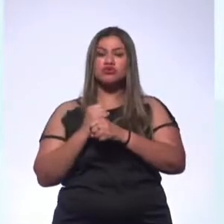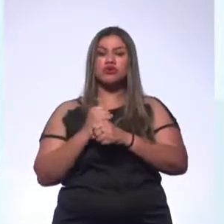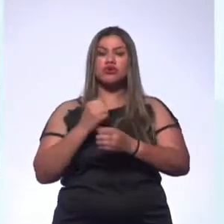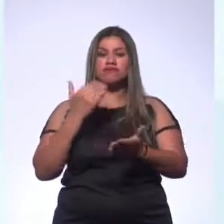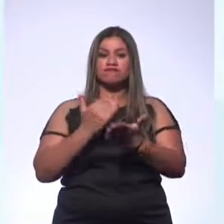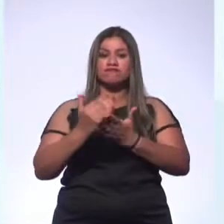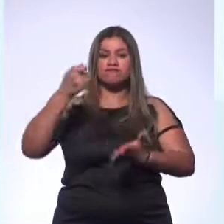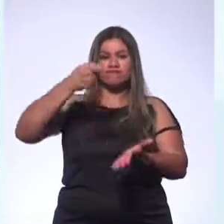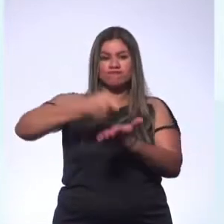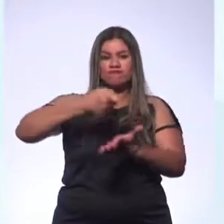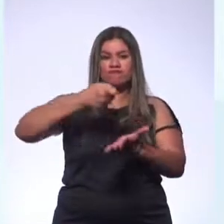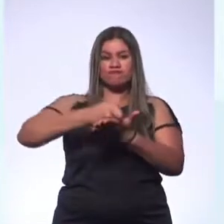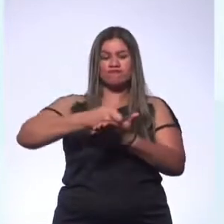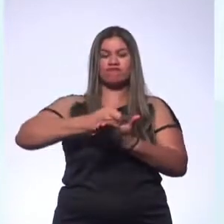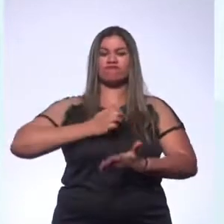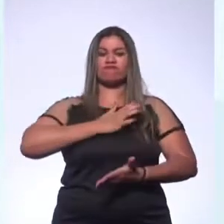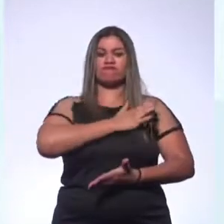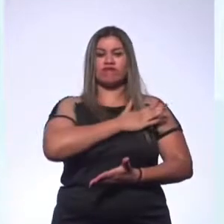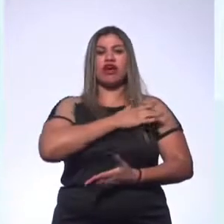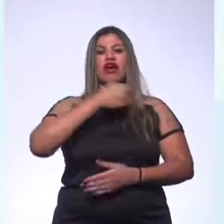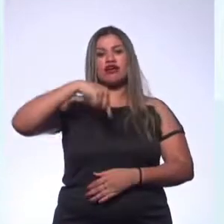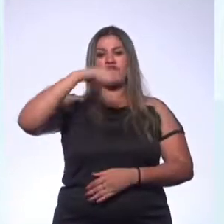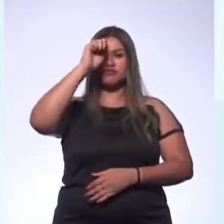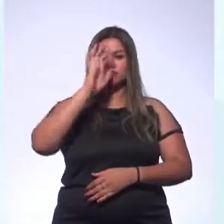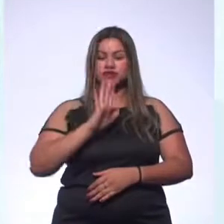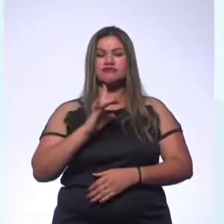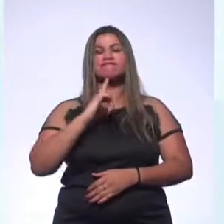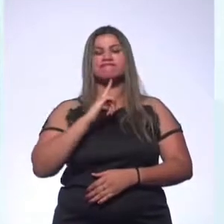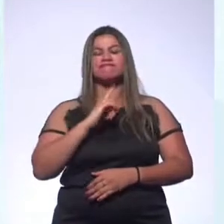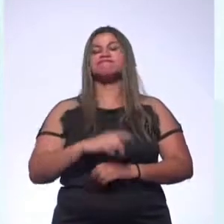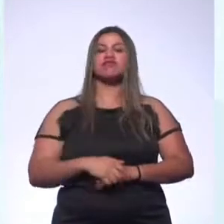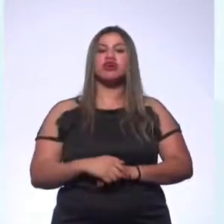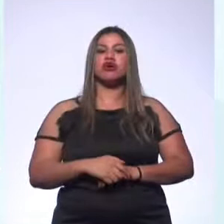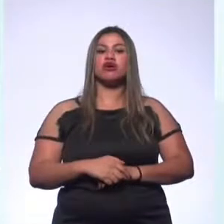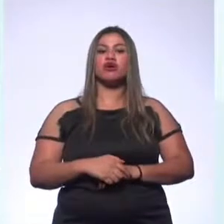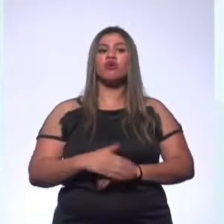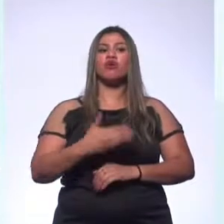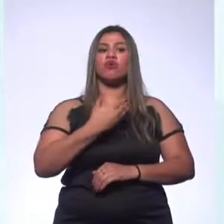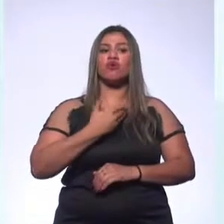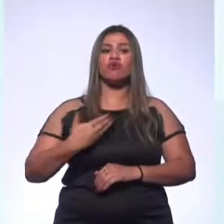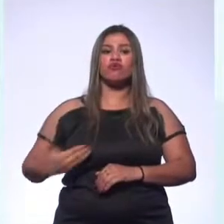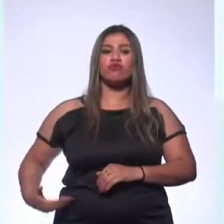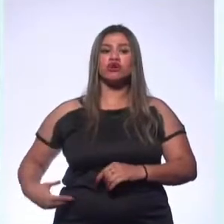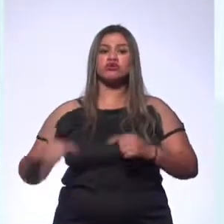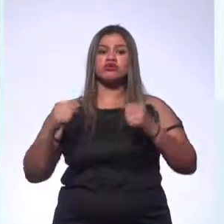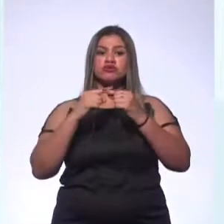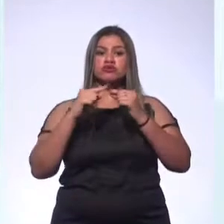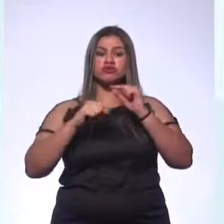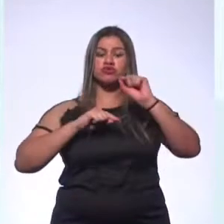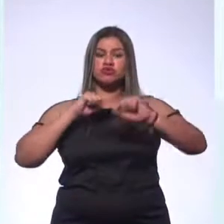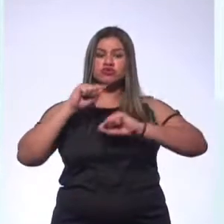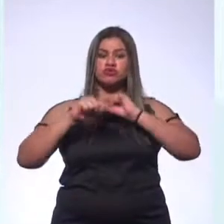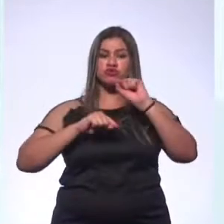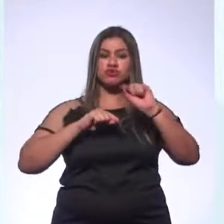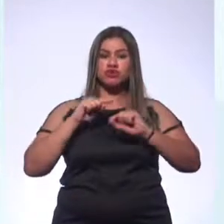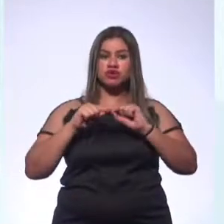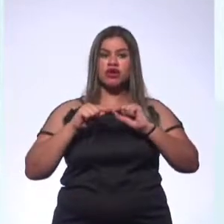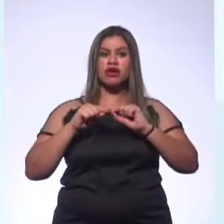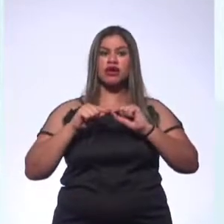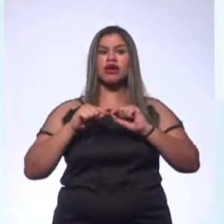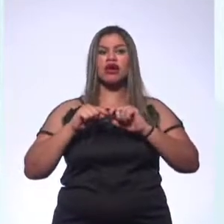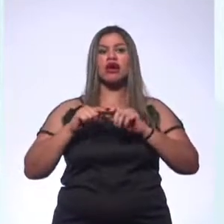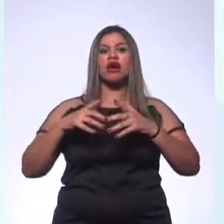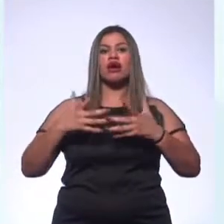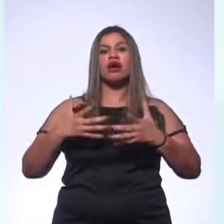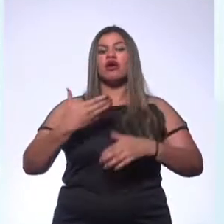ditadura civil-militar no Brasil. Seu governo foi marcado por uma forte desestalinização